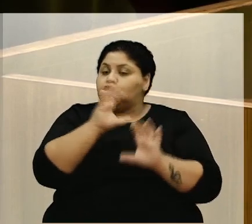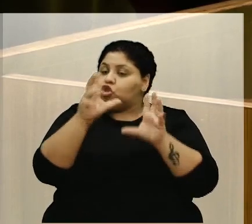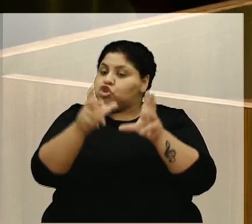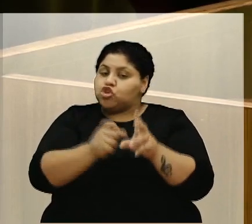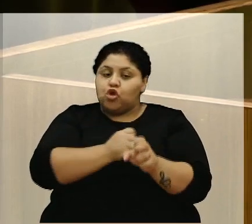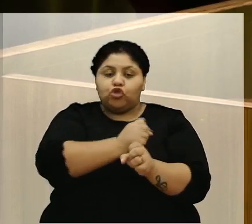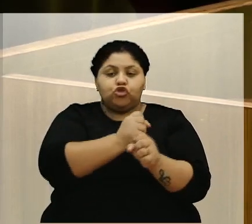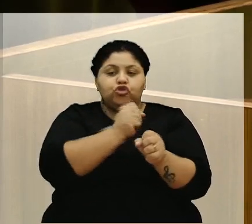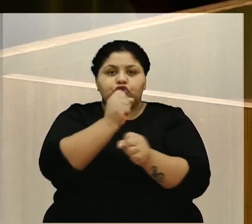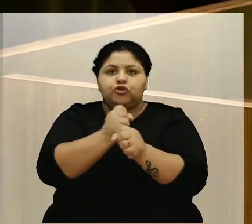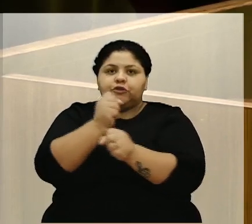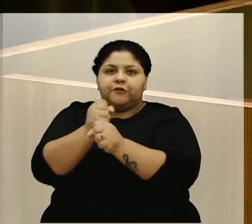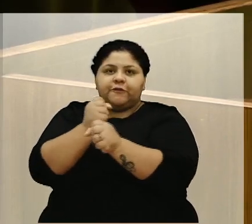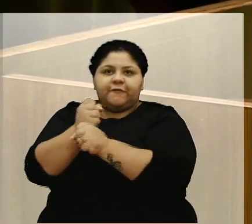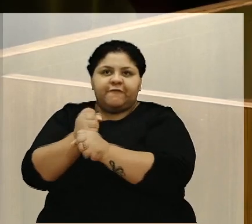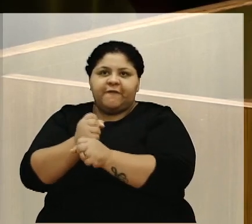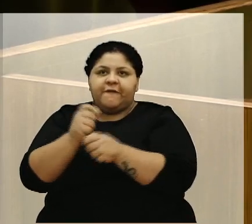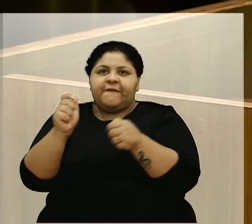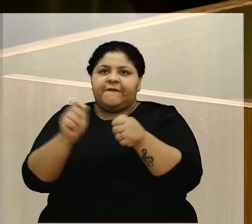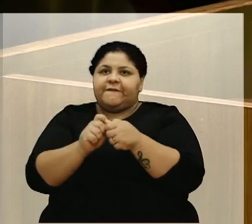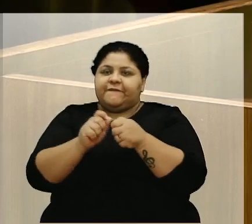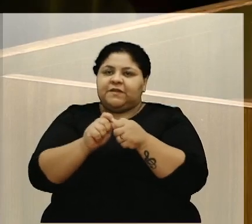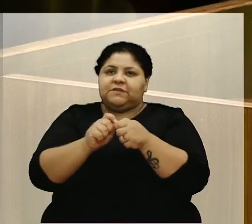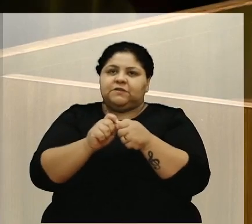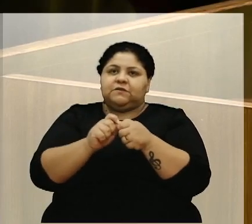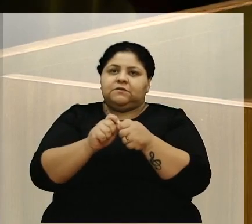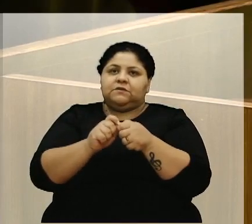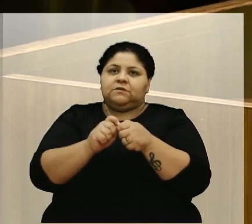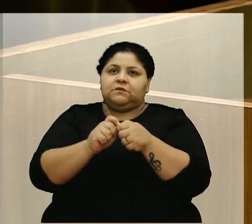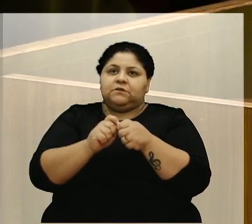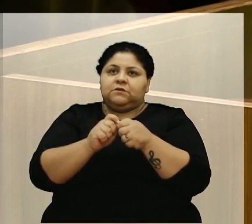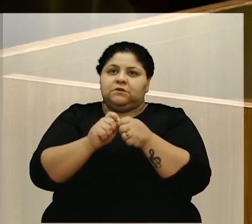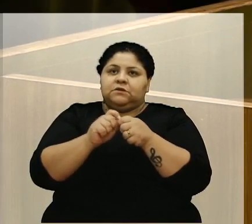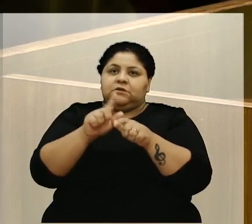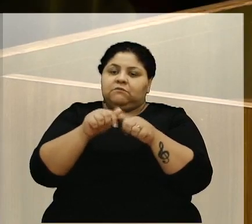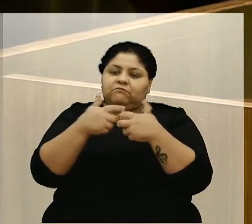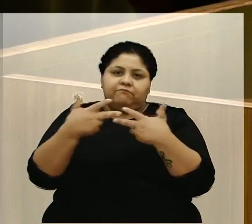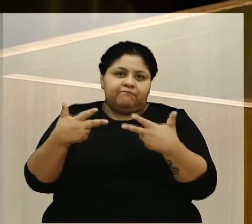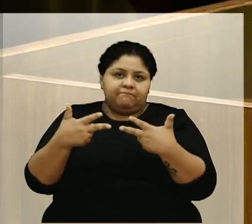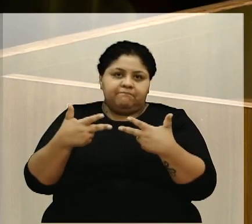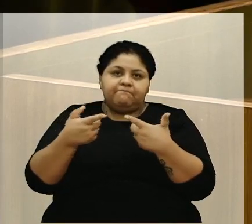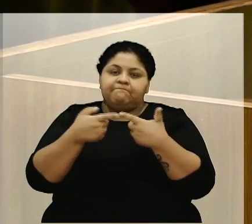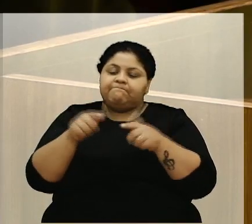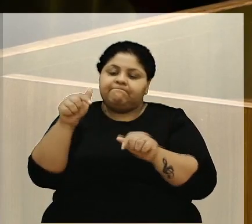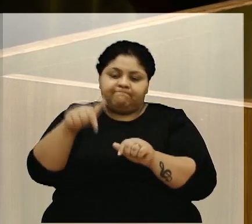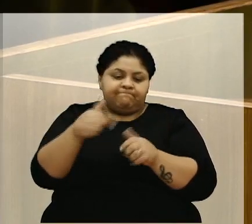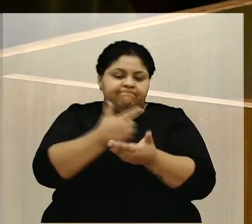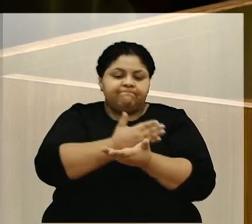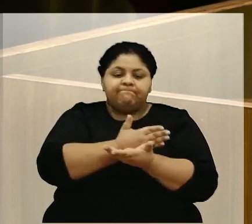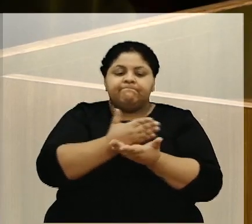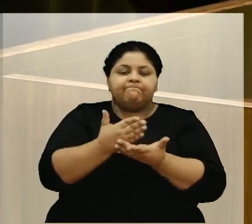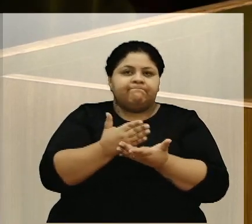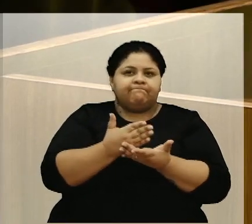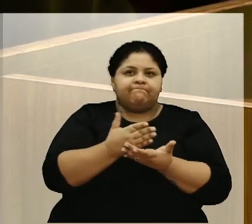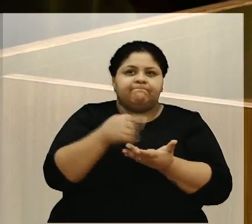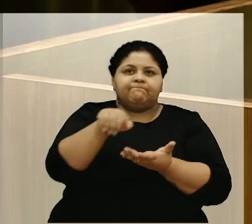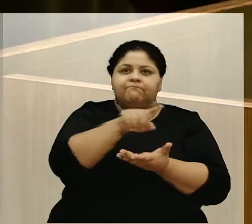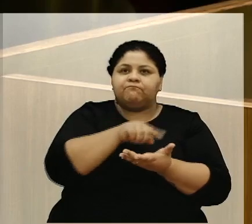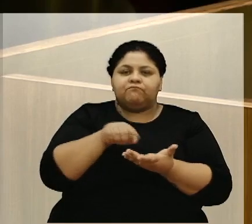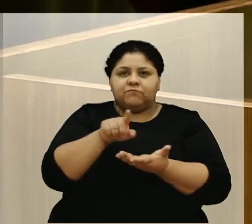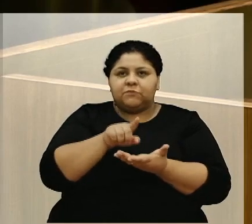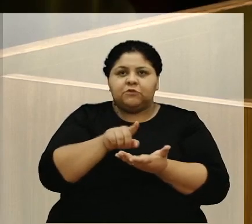anos nós fizemos várias atividades, mas neste, em função, foi bem no início ali, nós